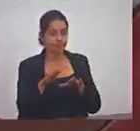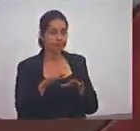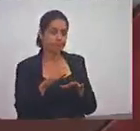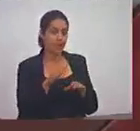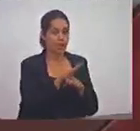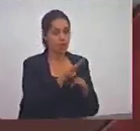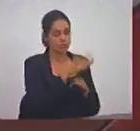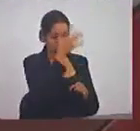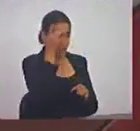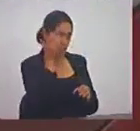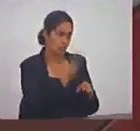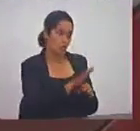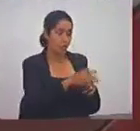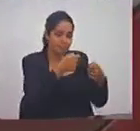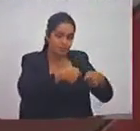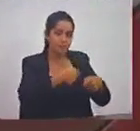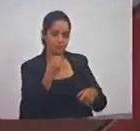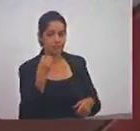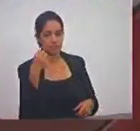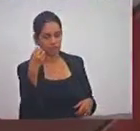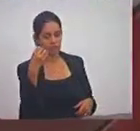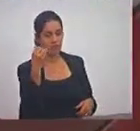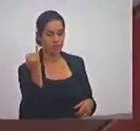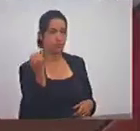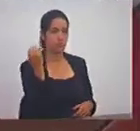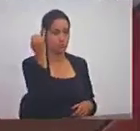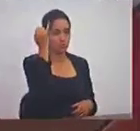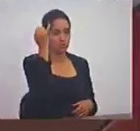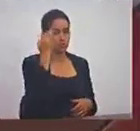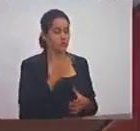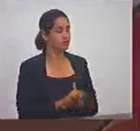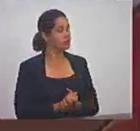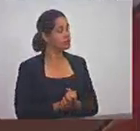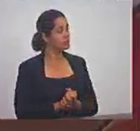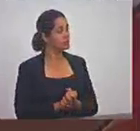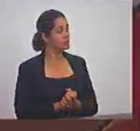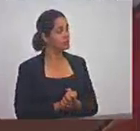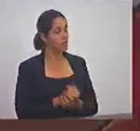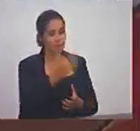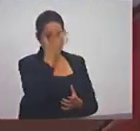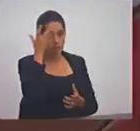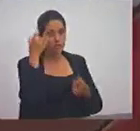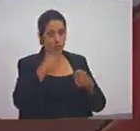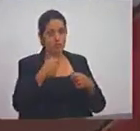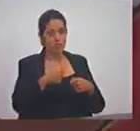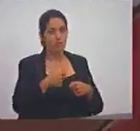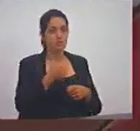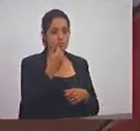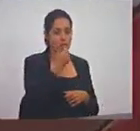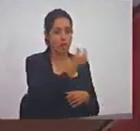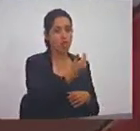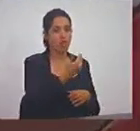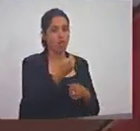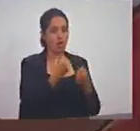que necessitam e precisam desse tipo de ajuda, logicamente, está procurando aqui as ambulâncias aqui na rua Padre Isidoro. Parabéns,